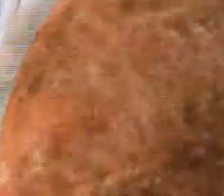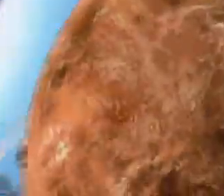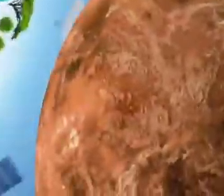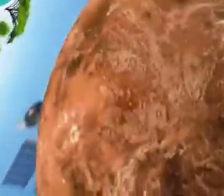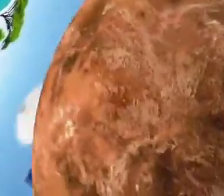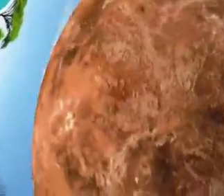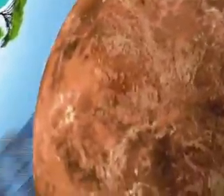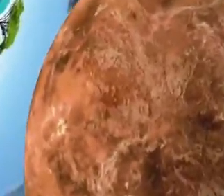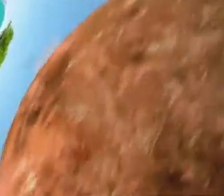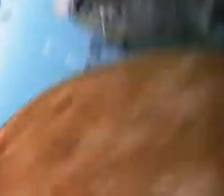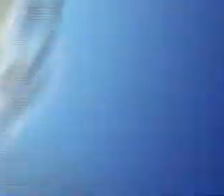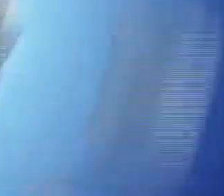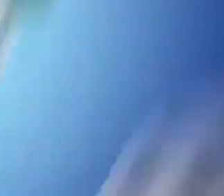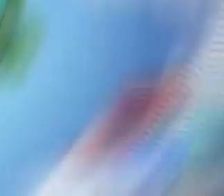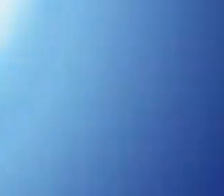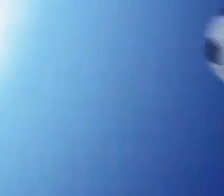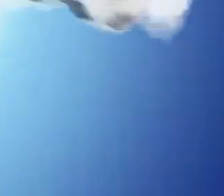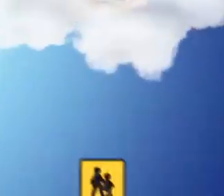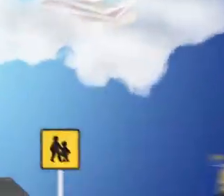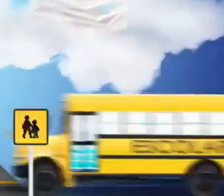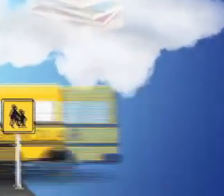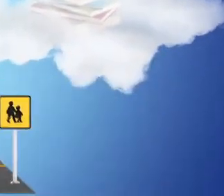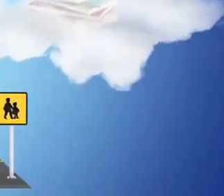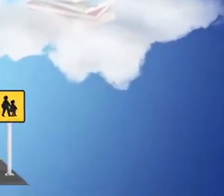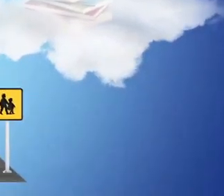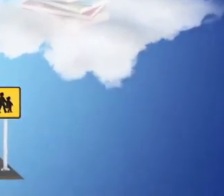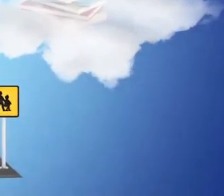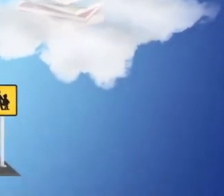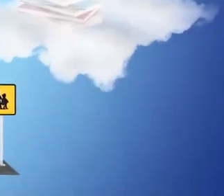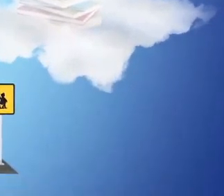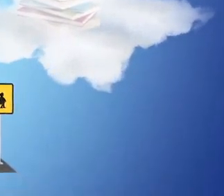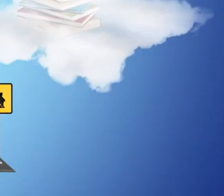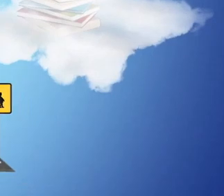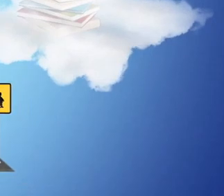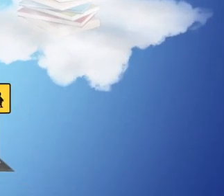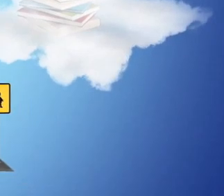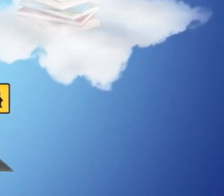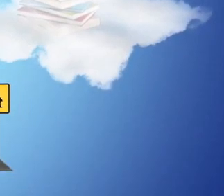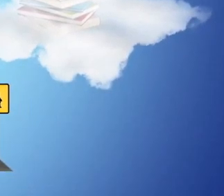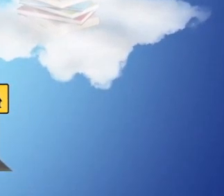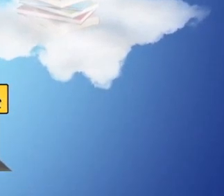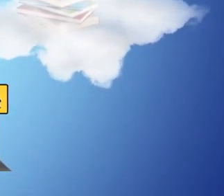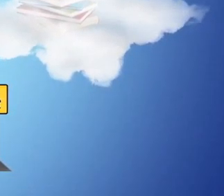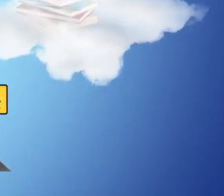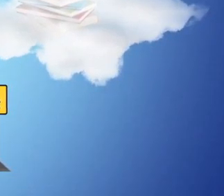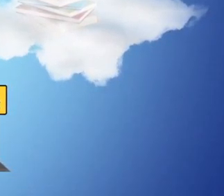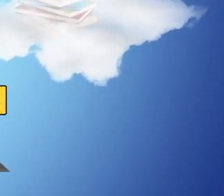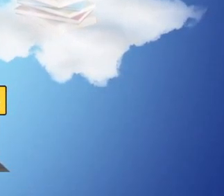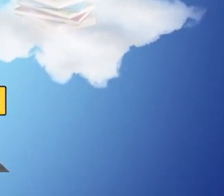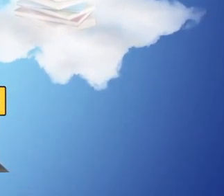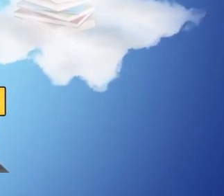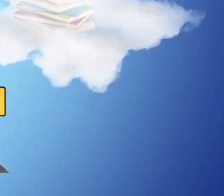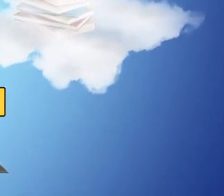tchau.